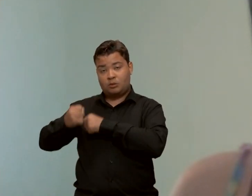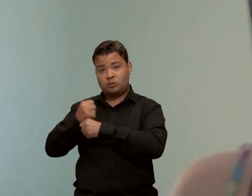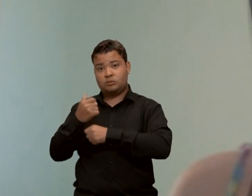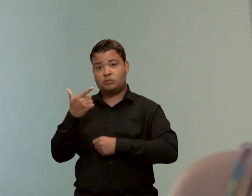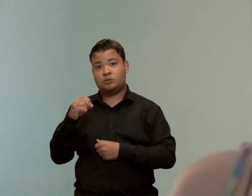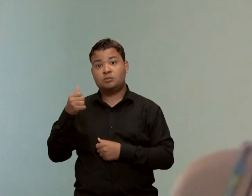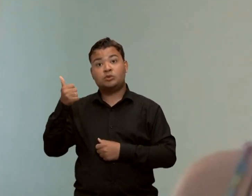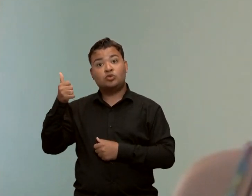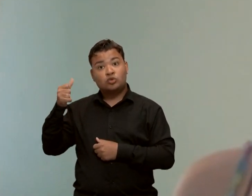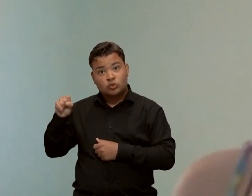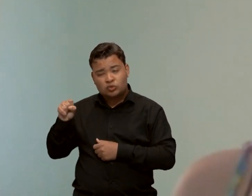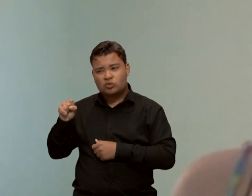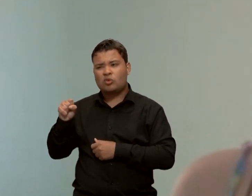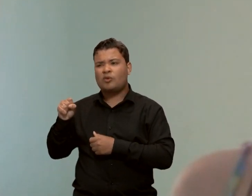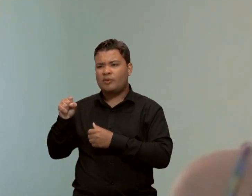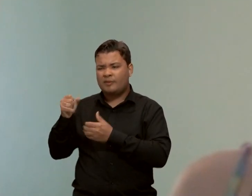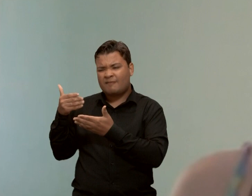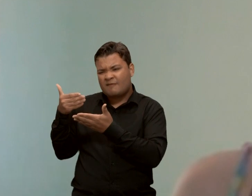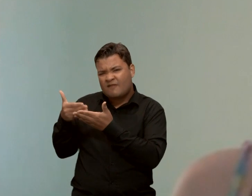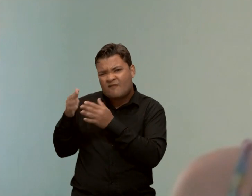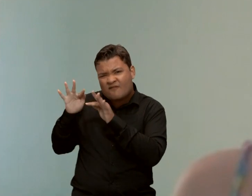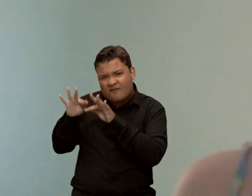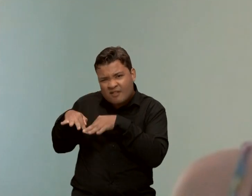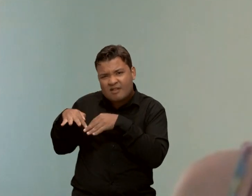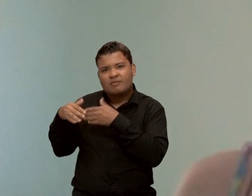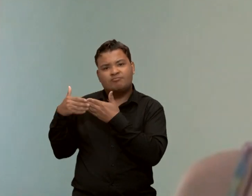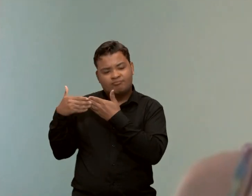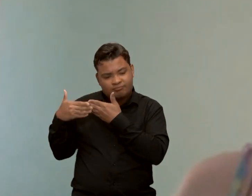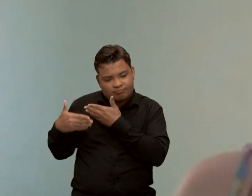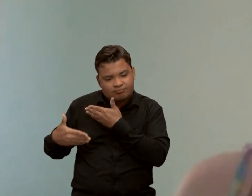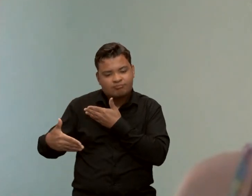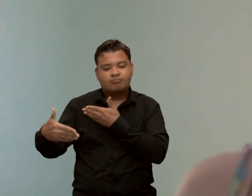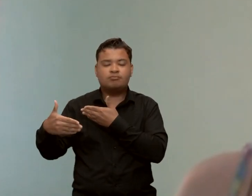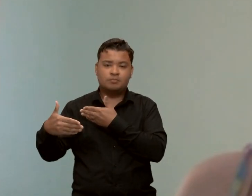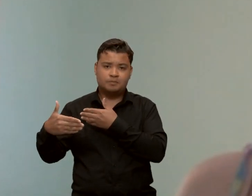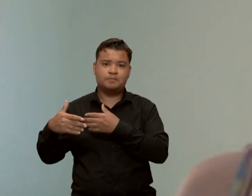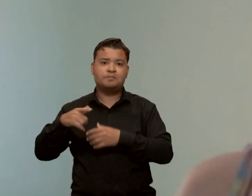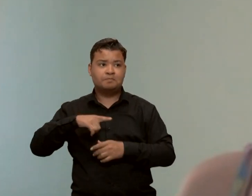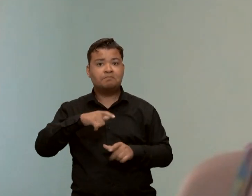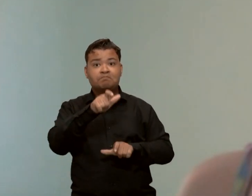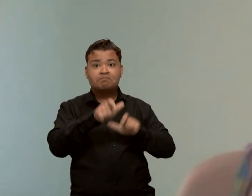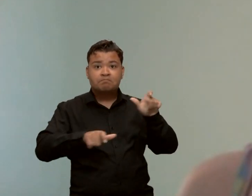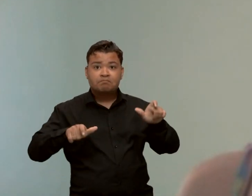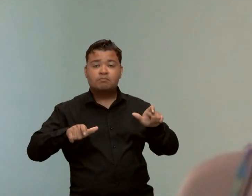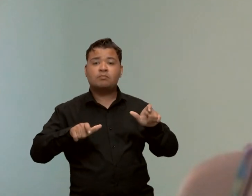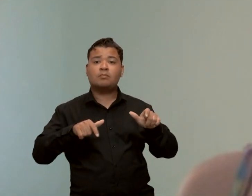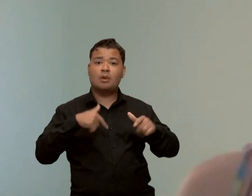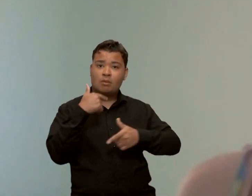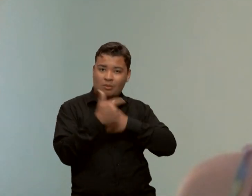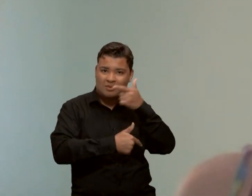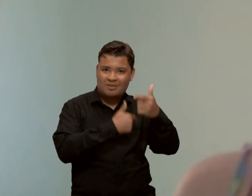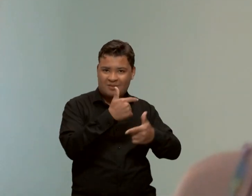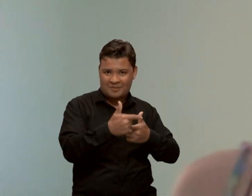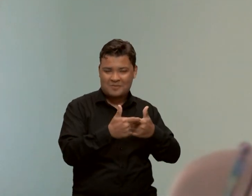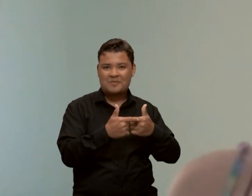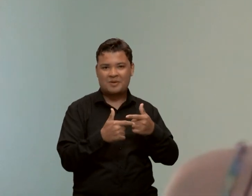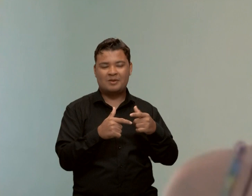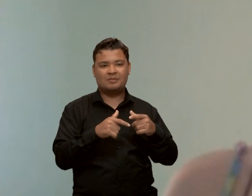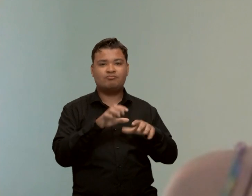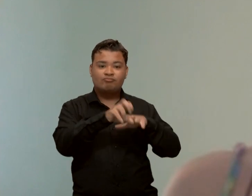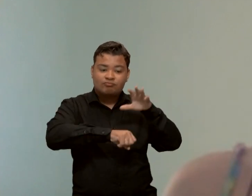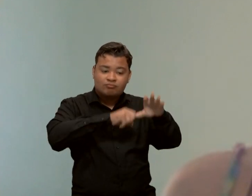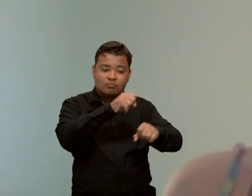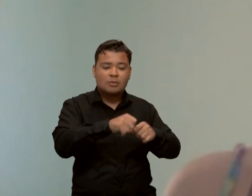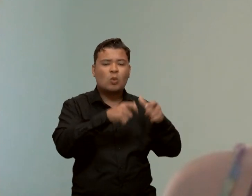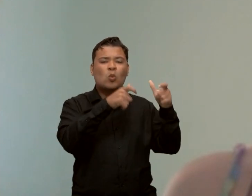2018 e ao encontro dos catadores e catadoras lá no lixão. Então, nós